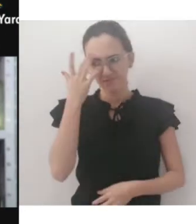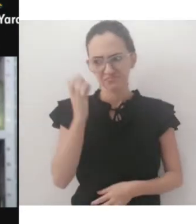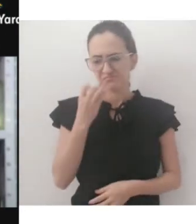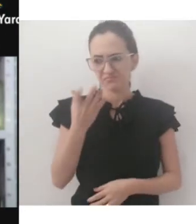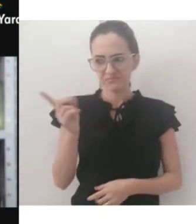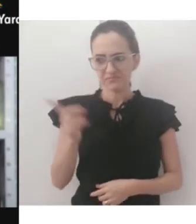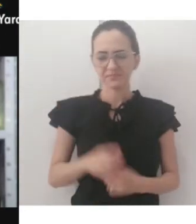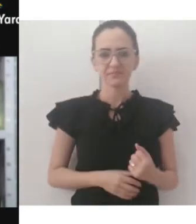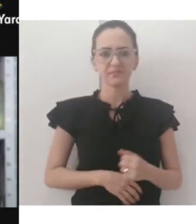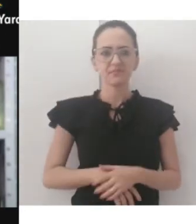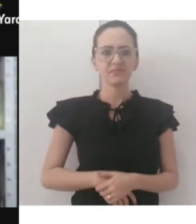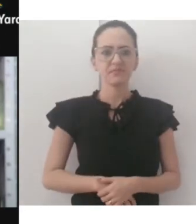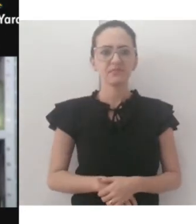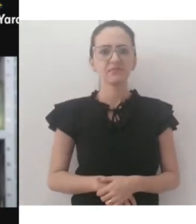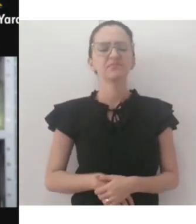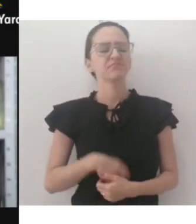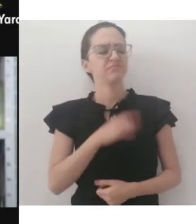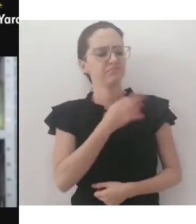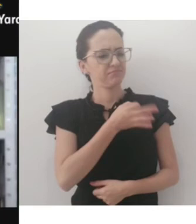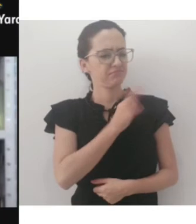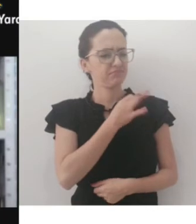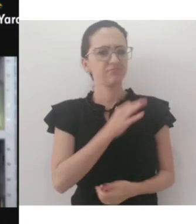disposição.